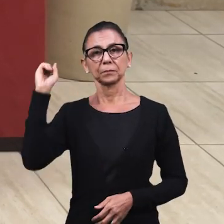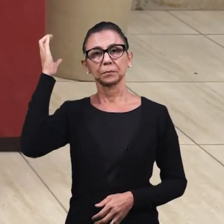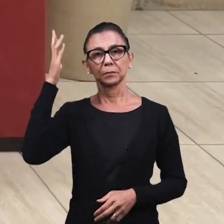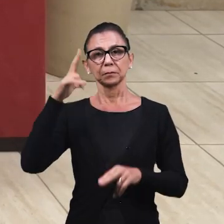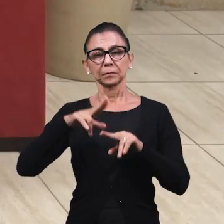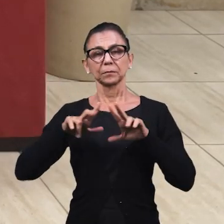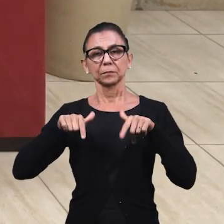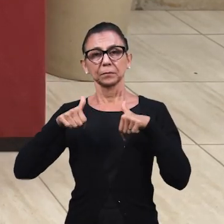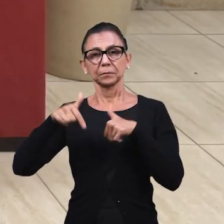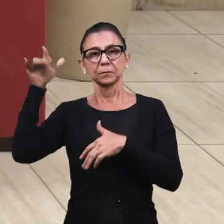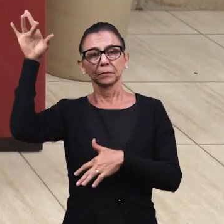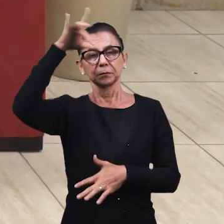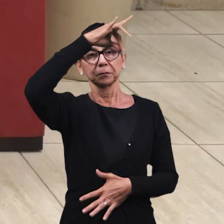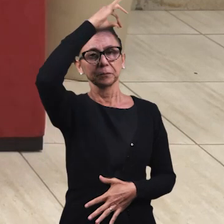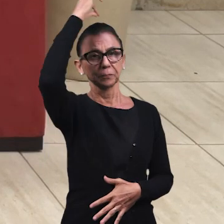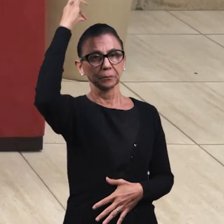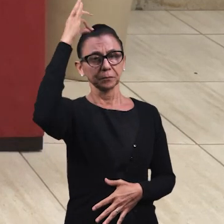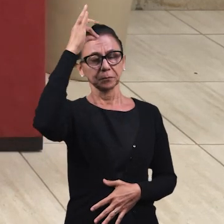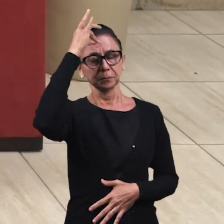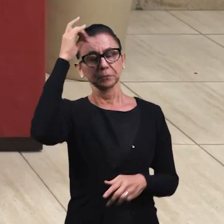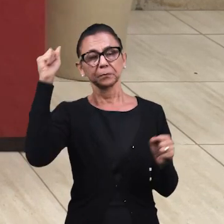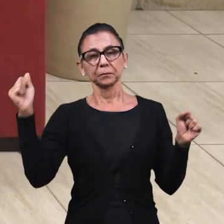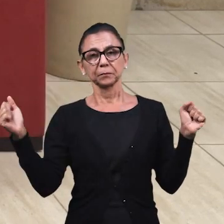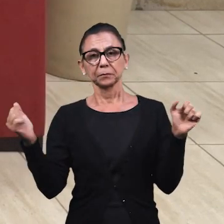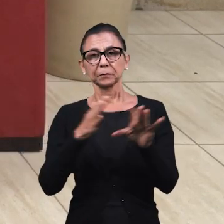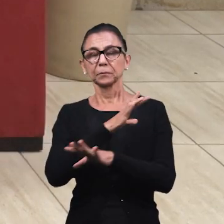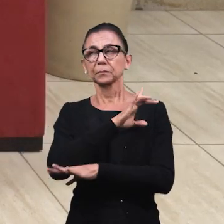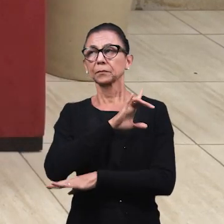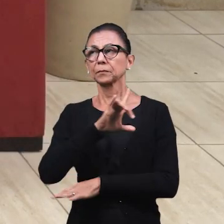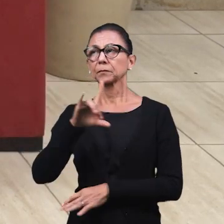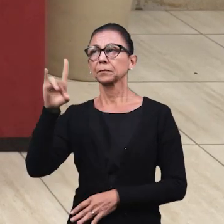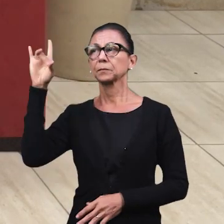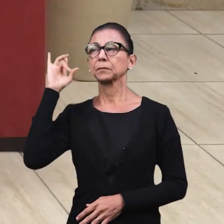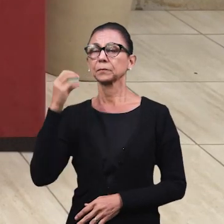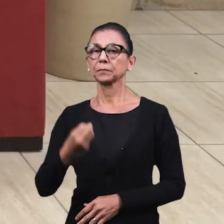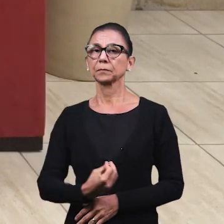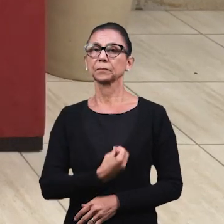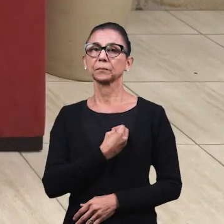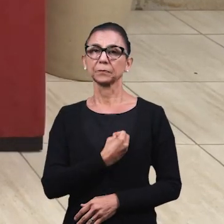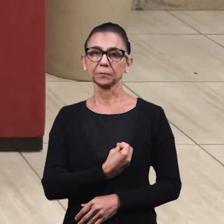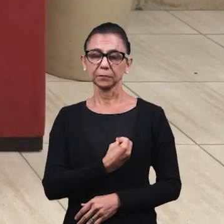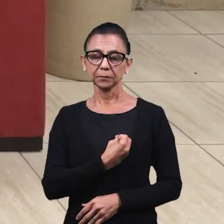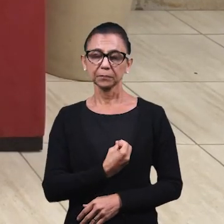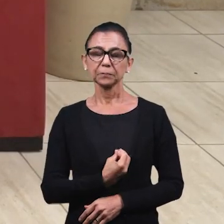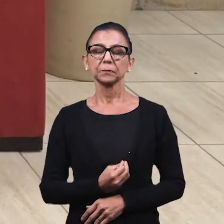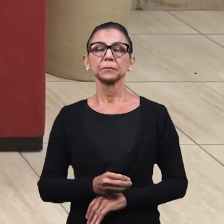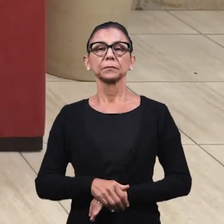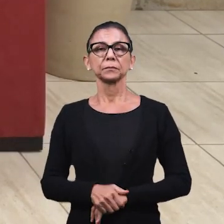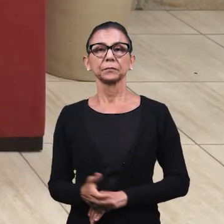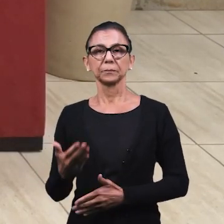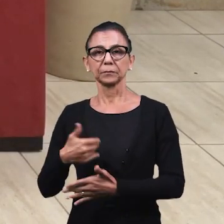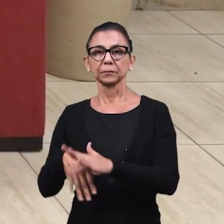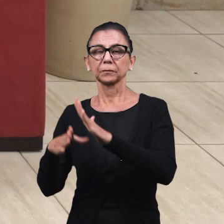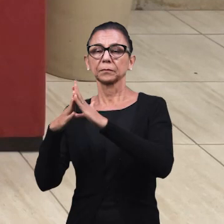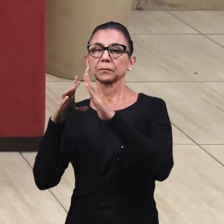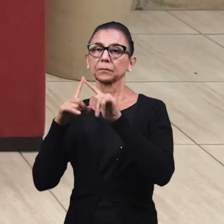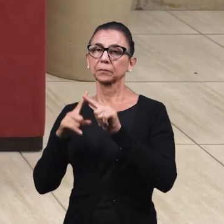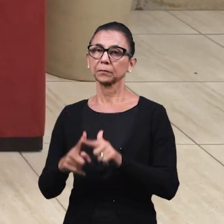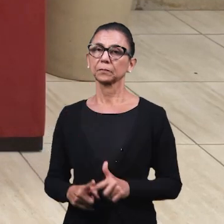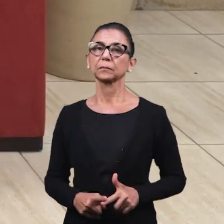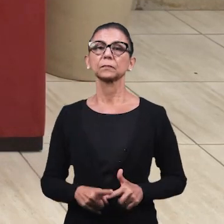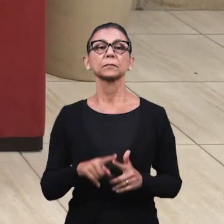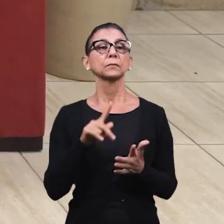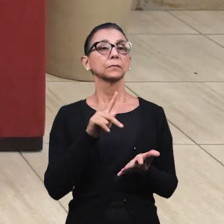pelo Espírito Santo. Glória a Deus. Vivo e operando no nosso meio. Louvado seja, é isso mesmo,